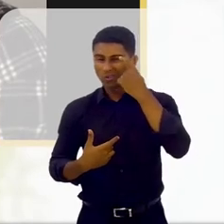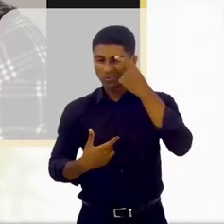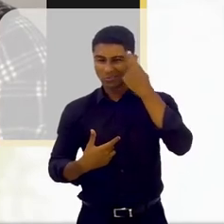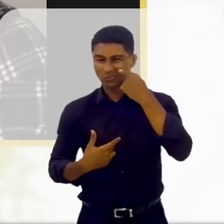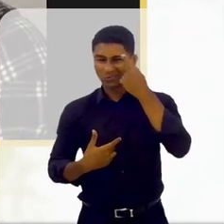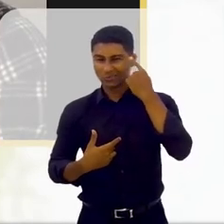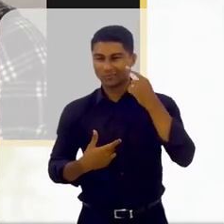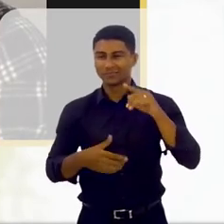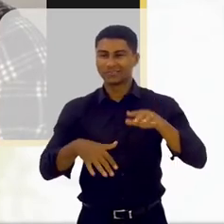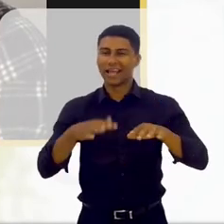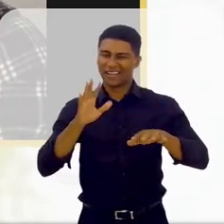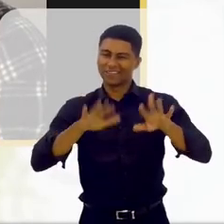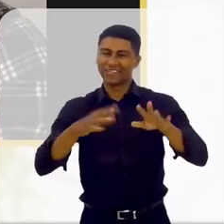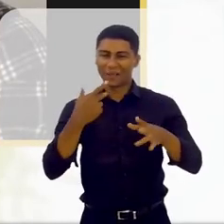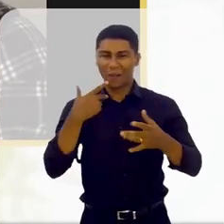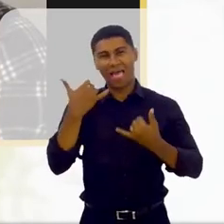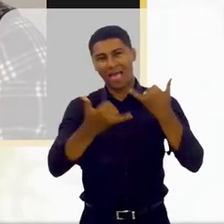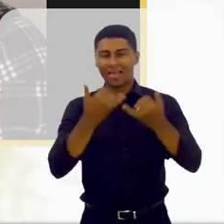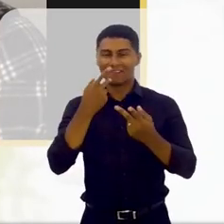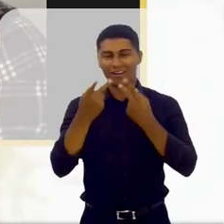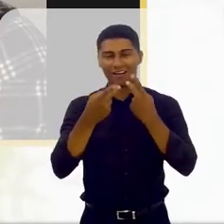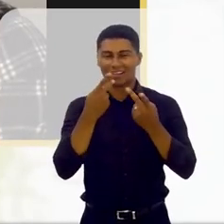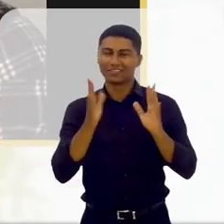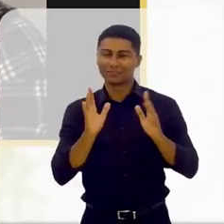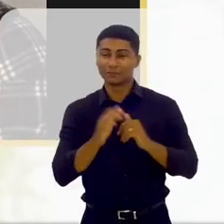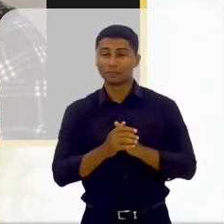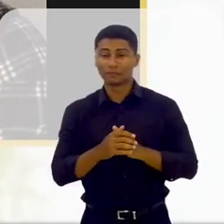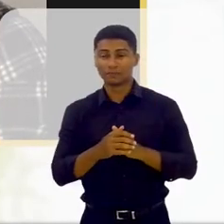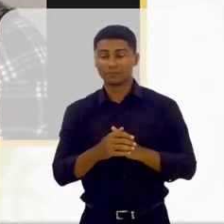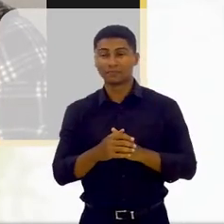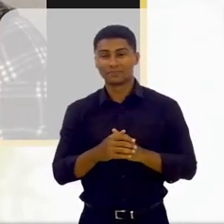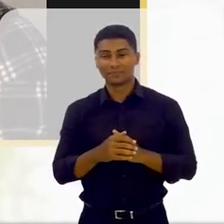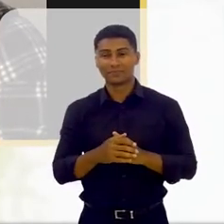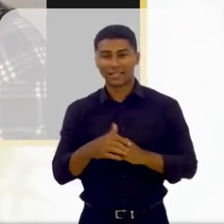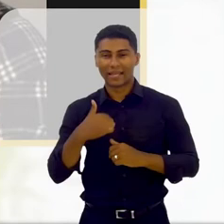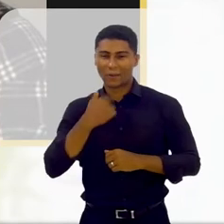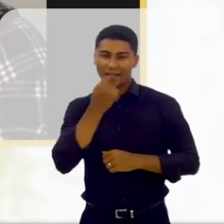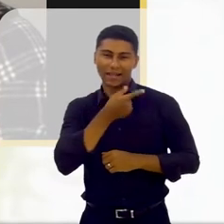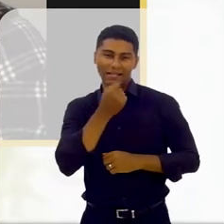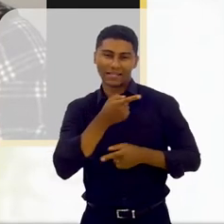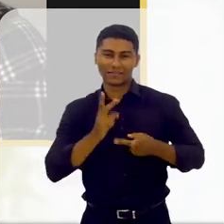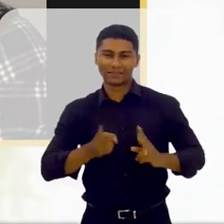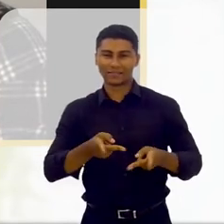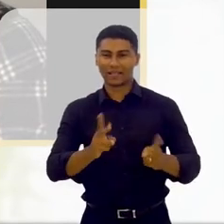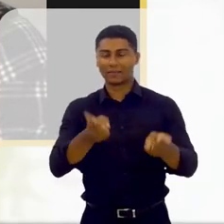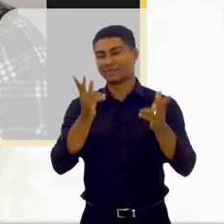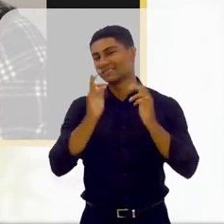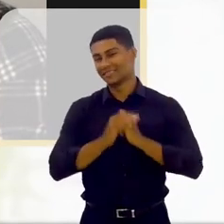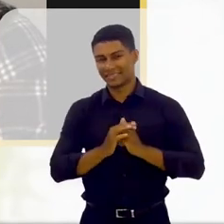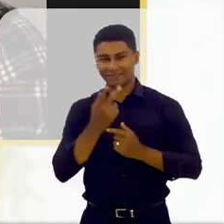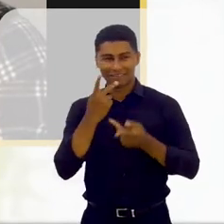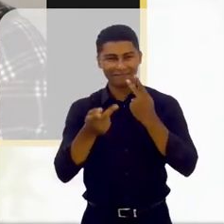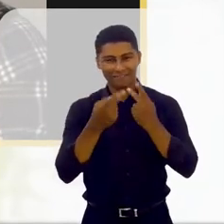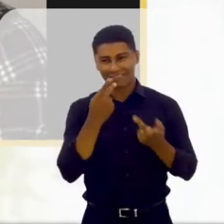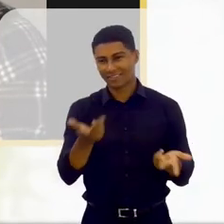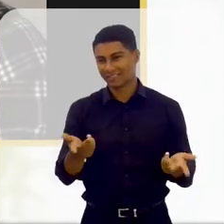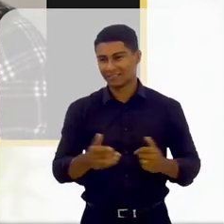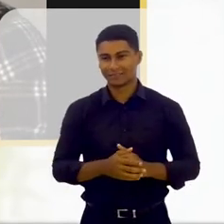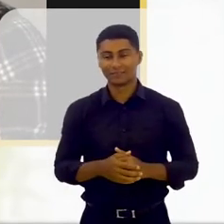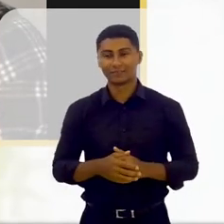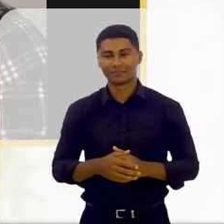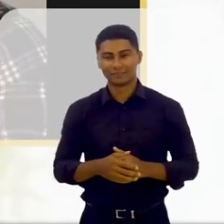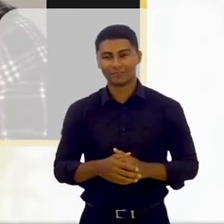a gente fica, eu até zoo, mas eu fico zoando, porque é mal que vem para o bem. Eu já sou bastante engraçado, eu vou tirar, lógico, algum proveito de